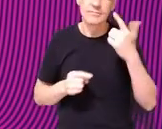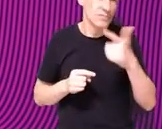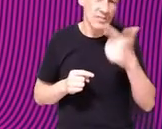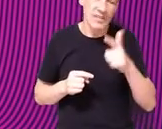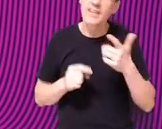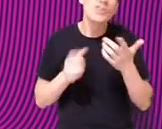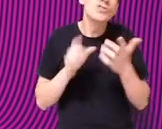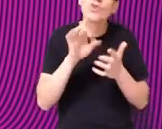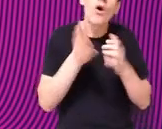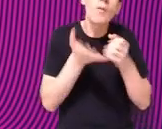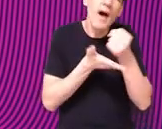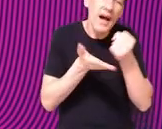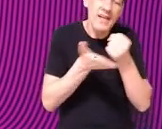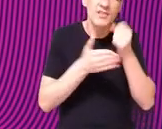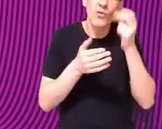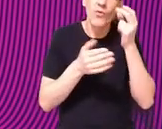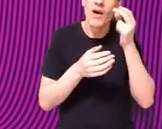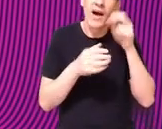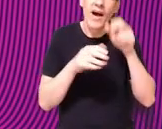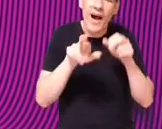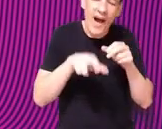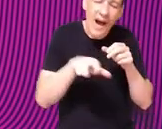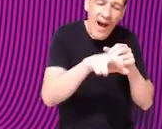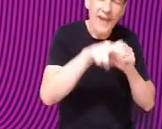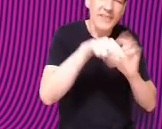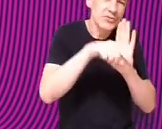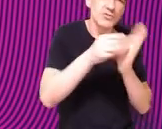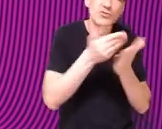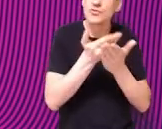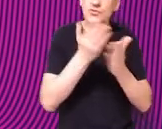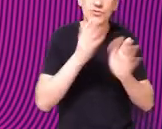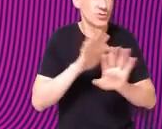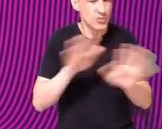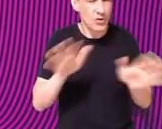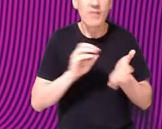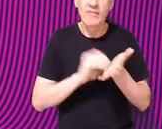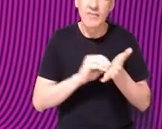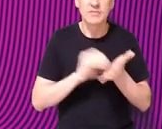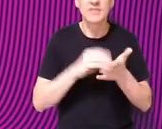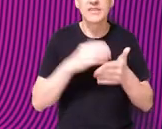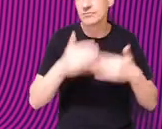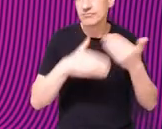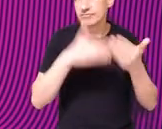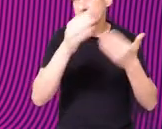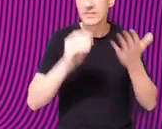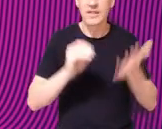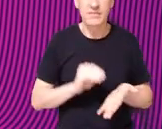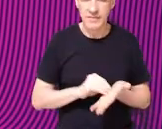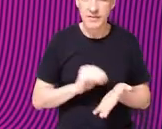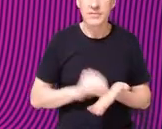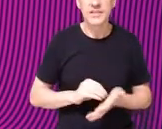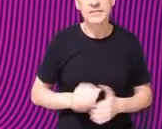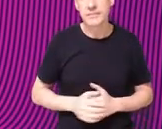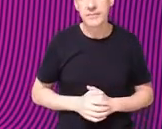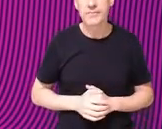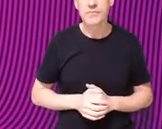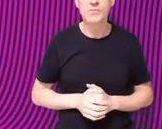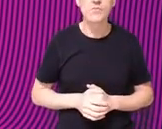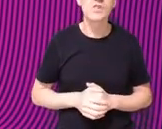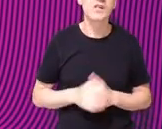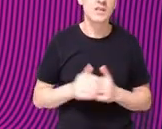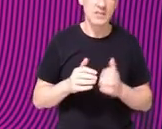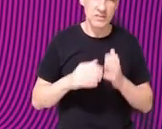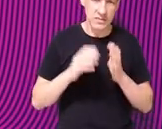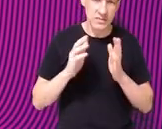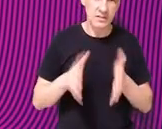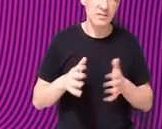que mostram melhora importante. Tem alguns estudos, eu não lembro, acho que um europeu, uns 3 anos atrás, já sugeria melhora de função de